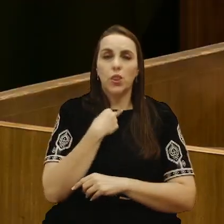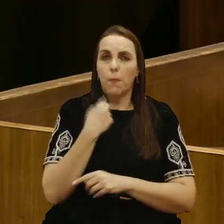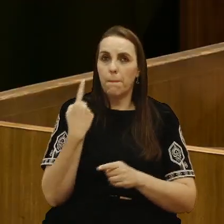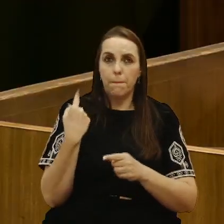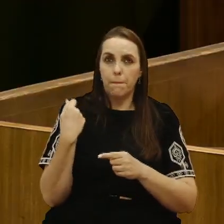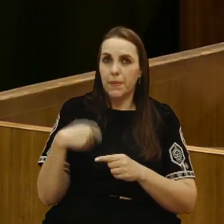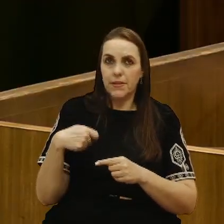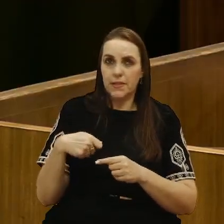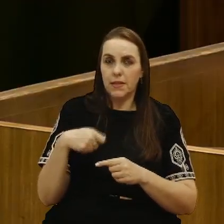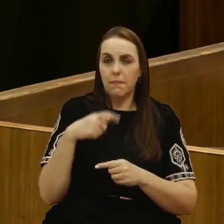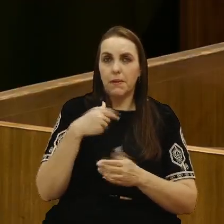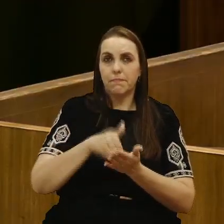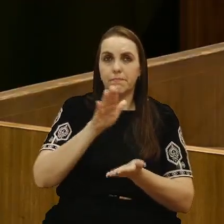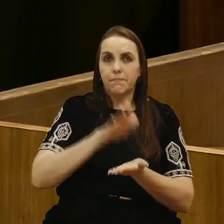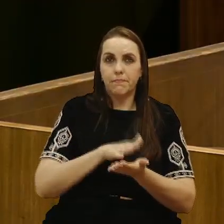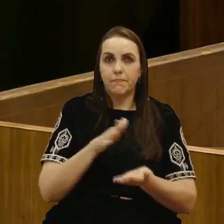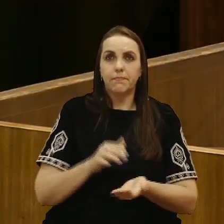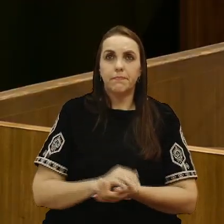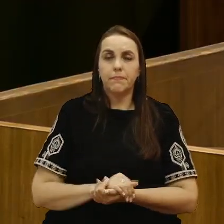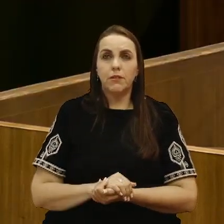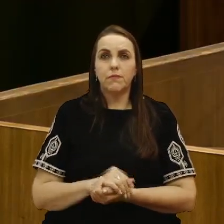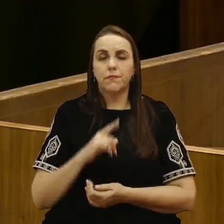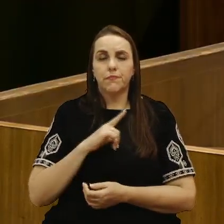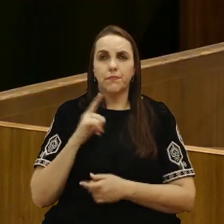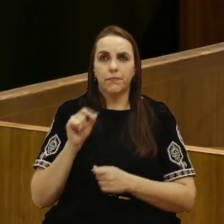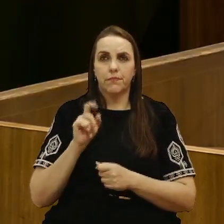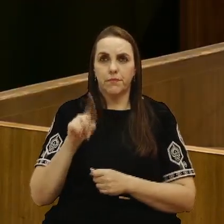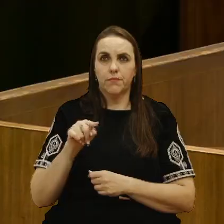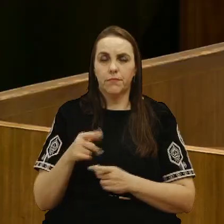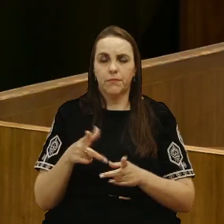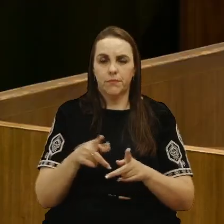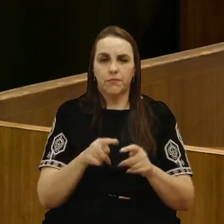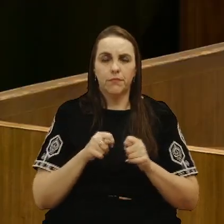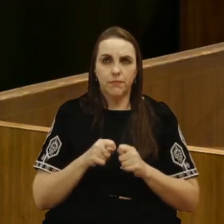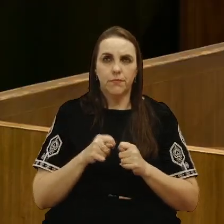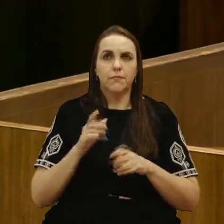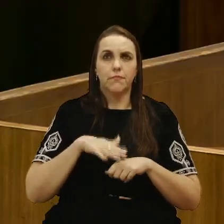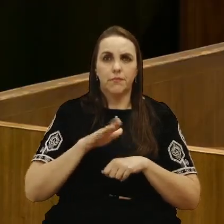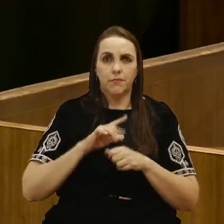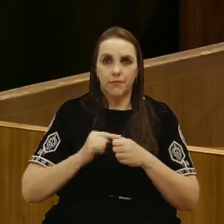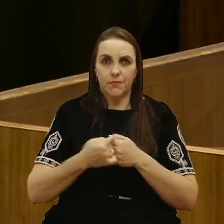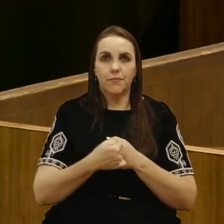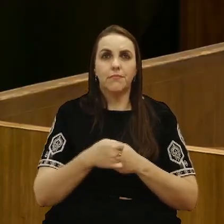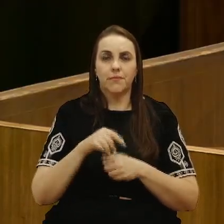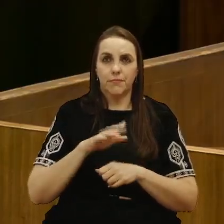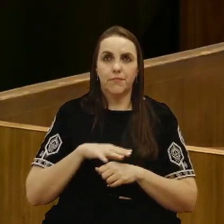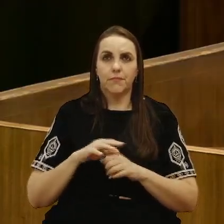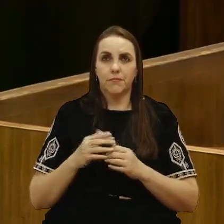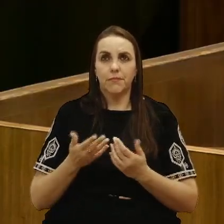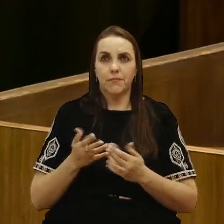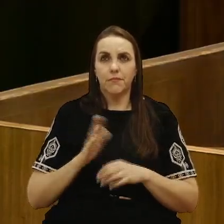mais. Isso é economia, isso é uma cidade mais bonita.